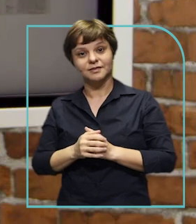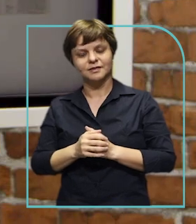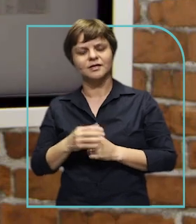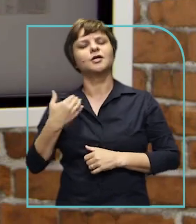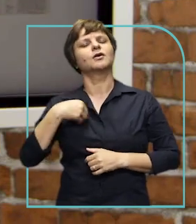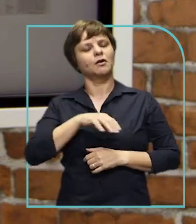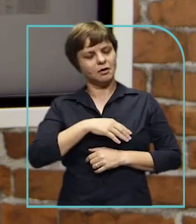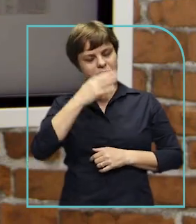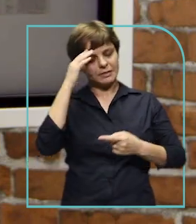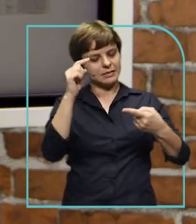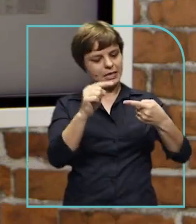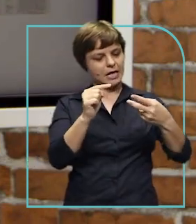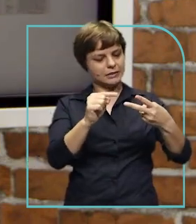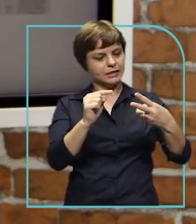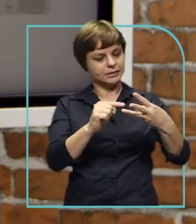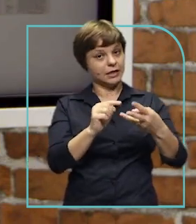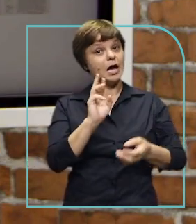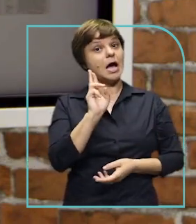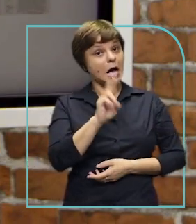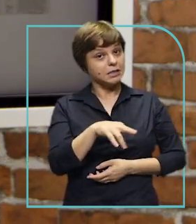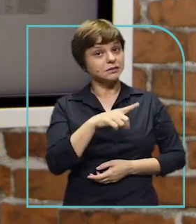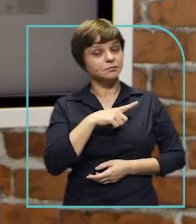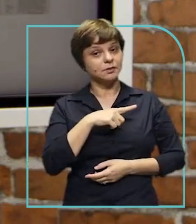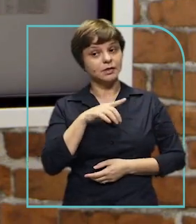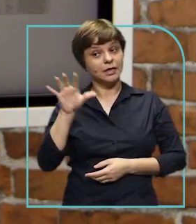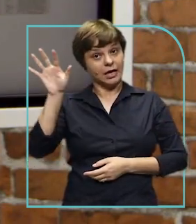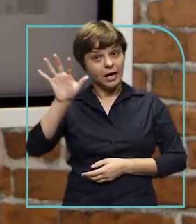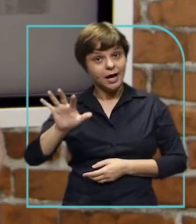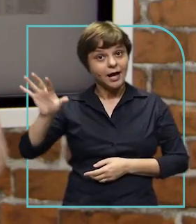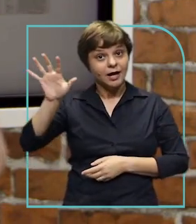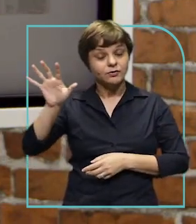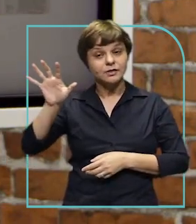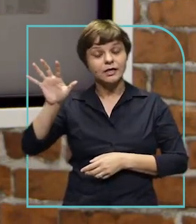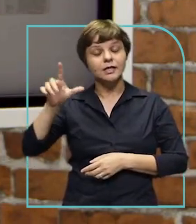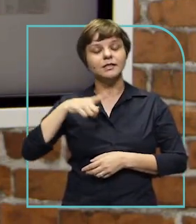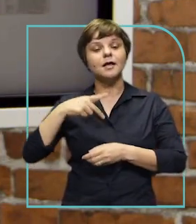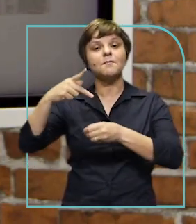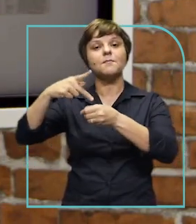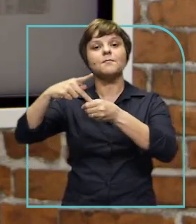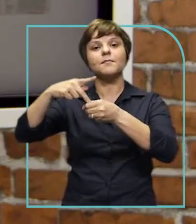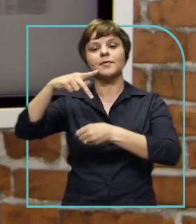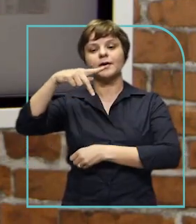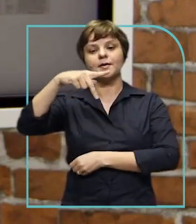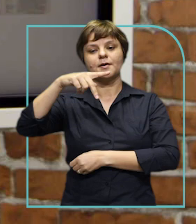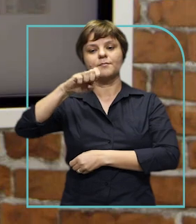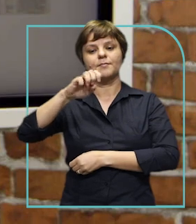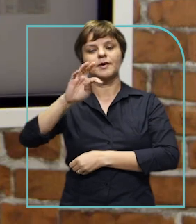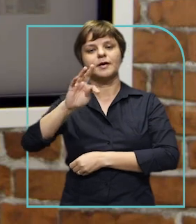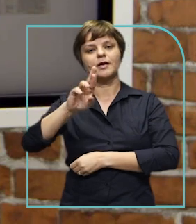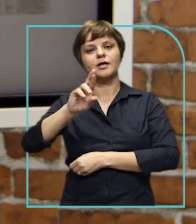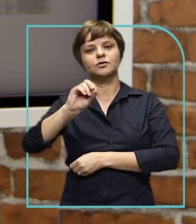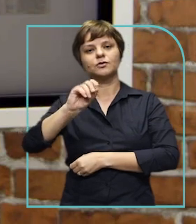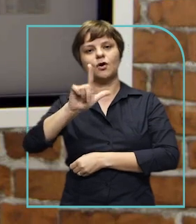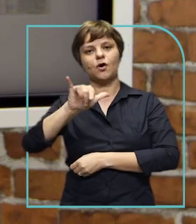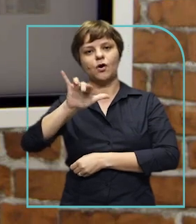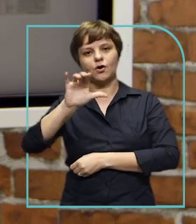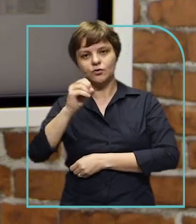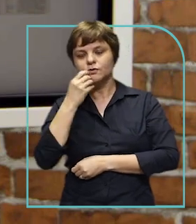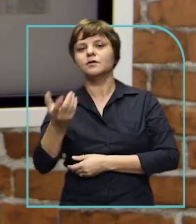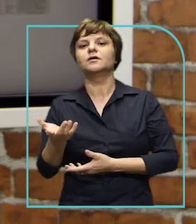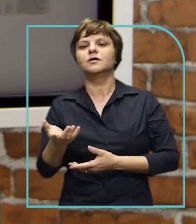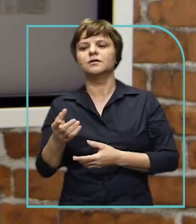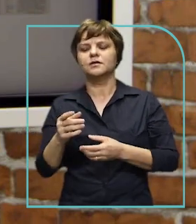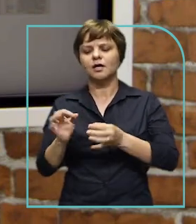algumas motivações para isso é porque essa região é muito rica em petróleo, um recurso muito importante, um